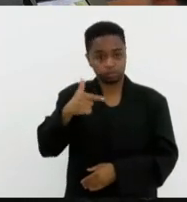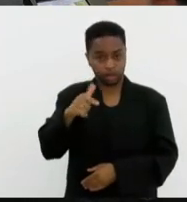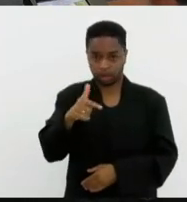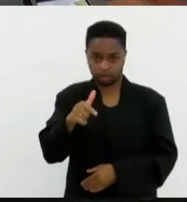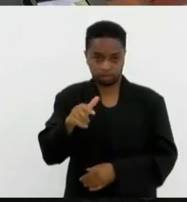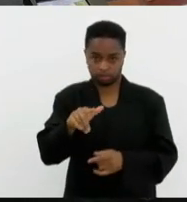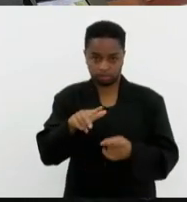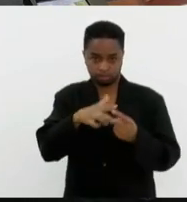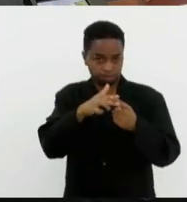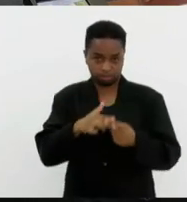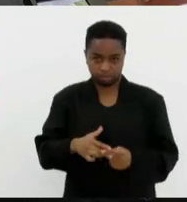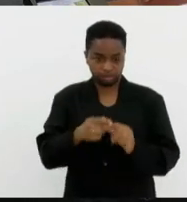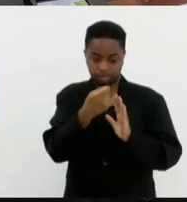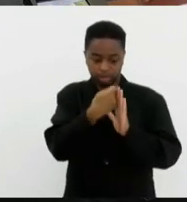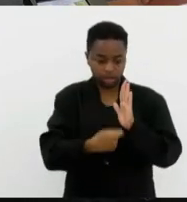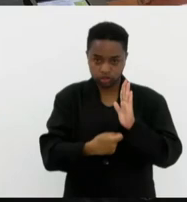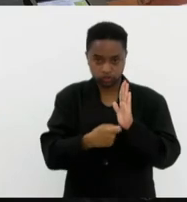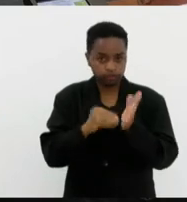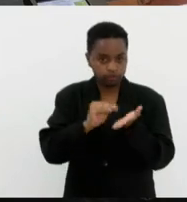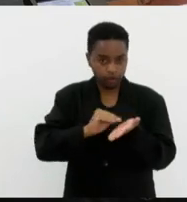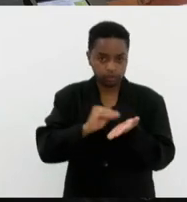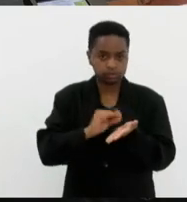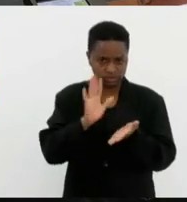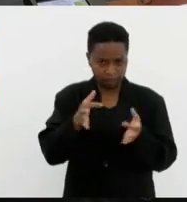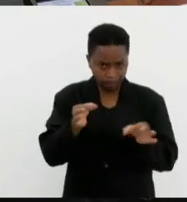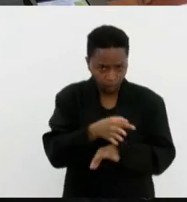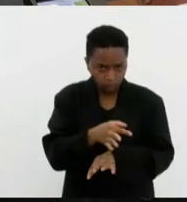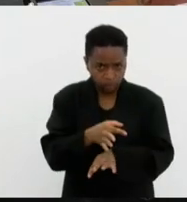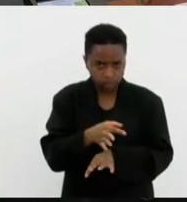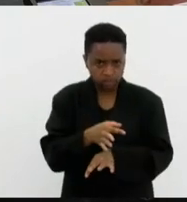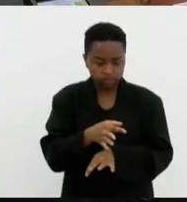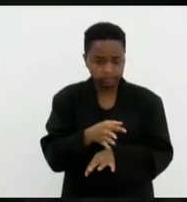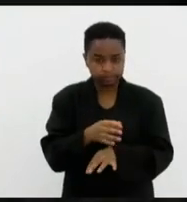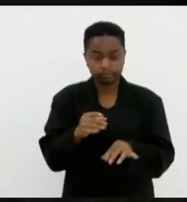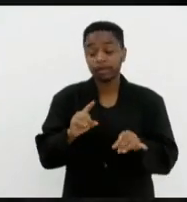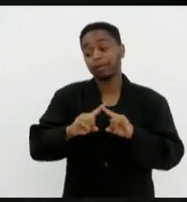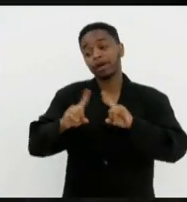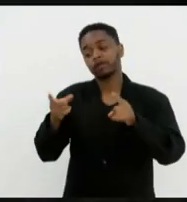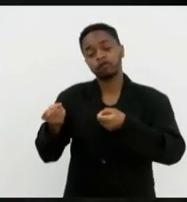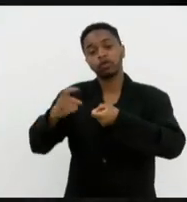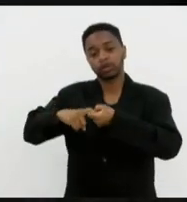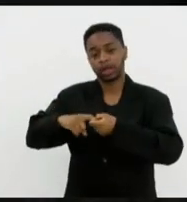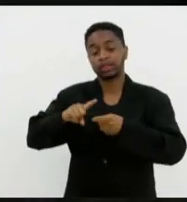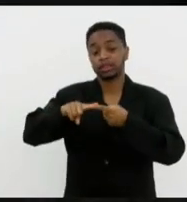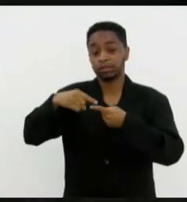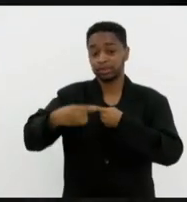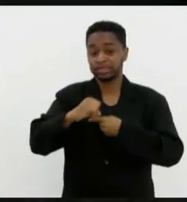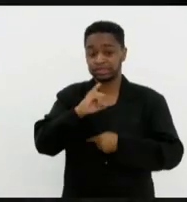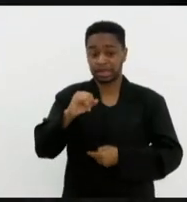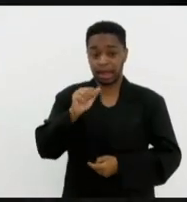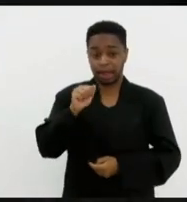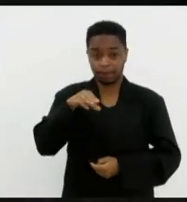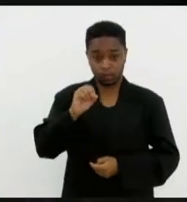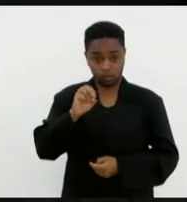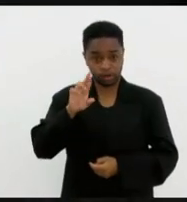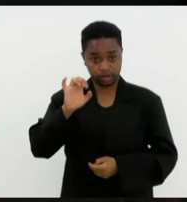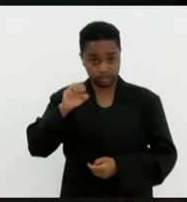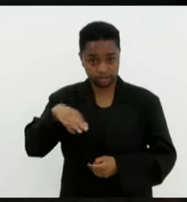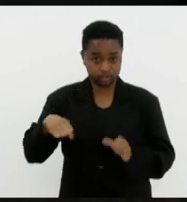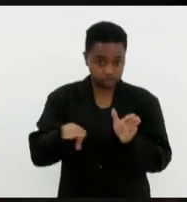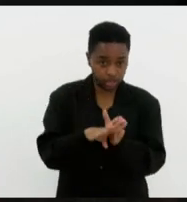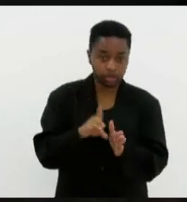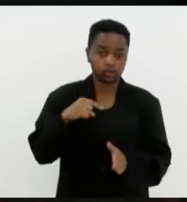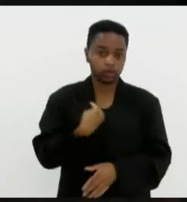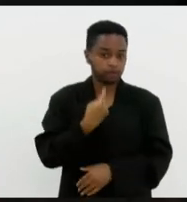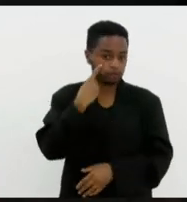Não tinha o texto inteiro. Já está? De qualquer maneira, vai voltar. Quando o Amorim estiver na casa, o Serginho, a gente se compromete até amanhã